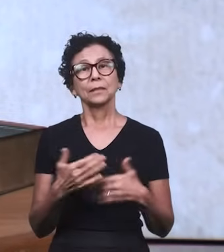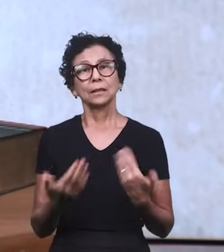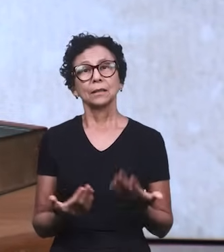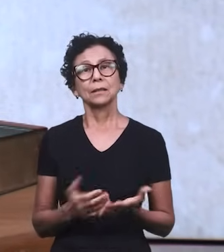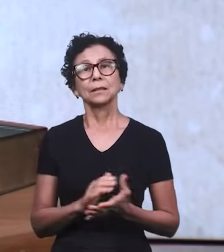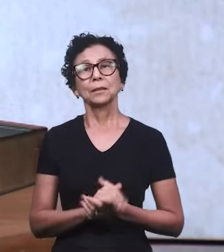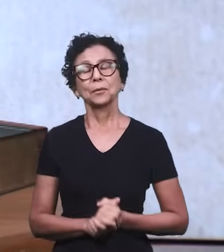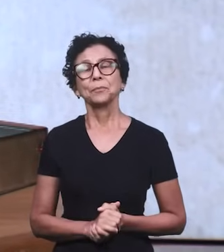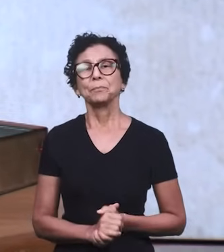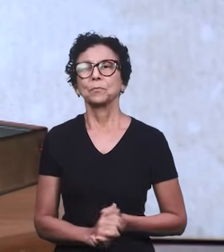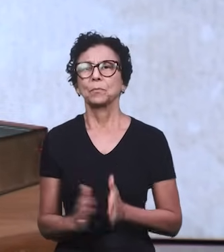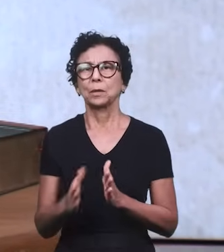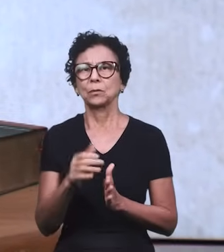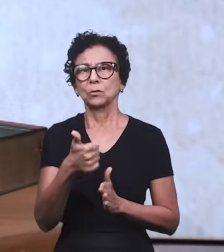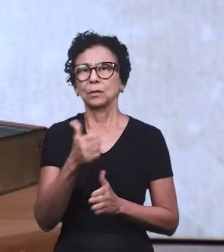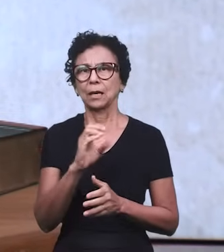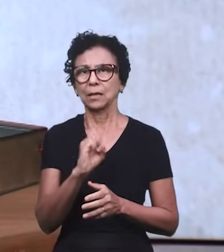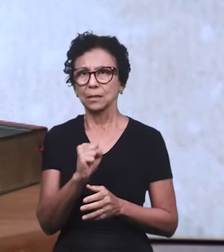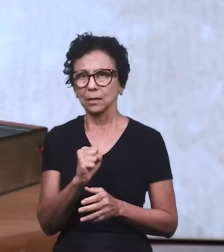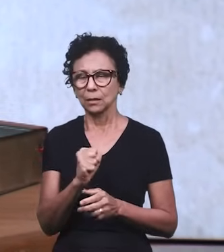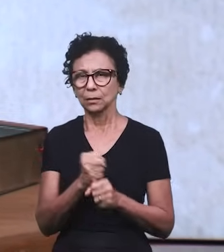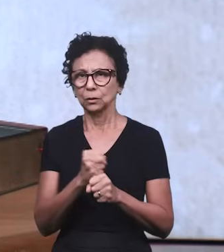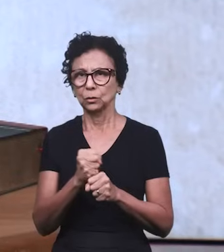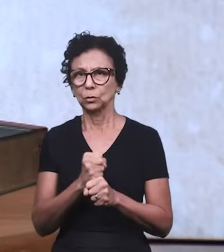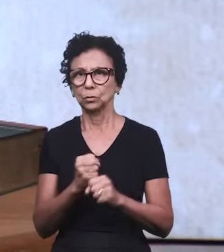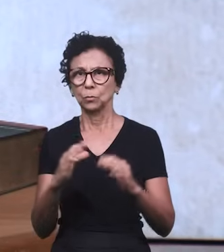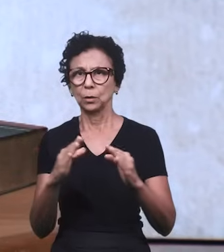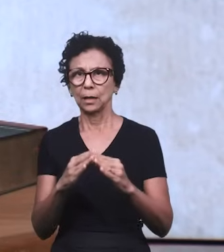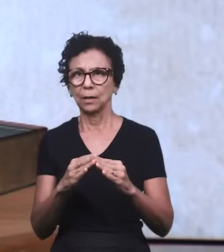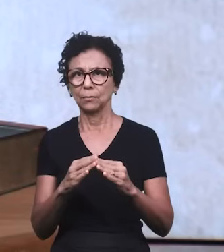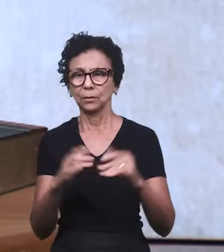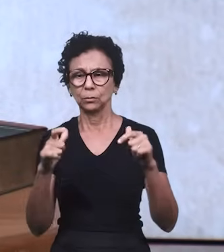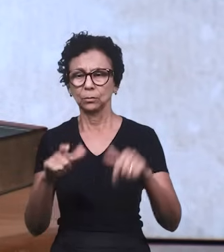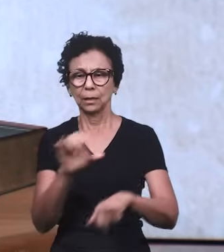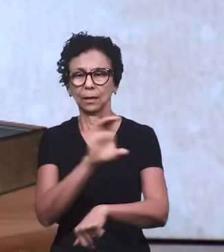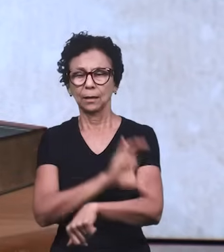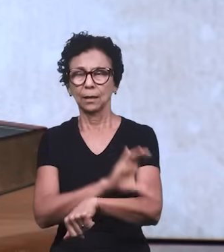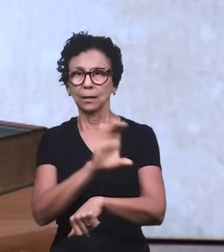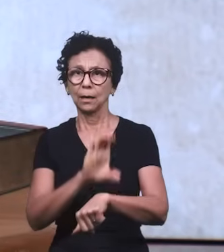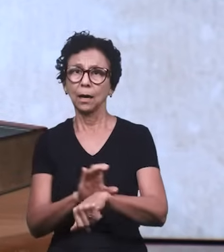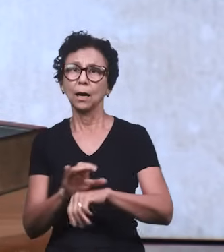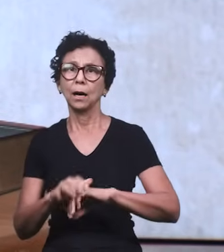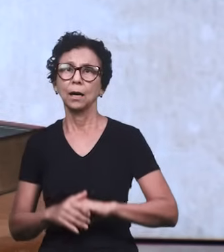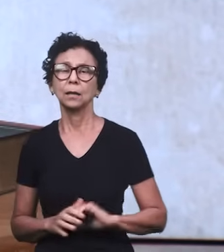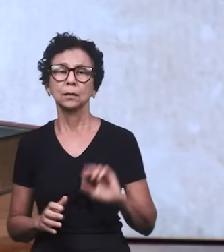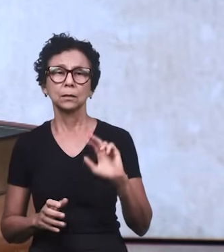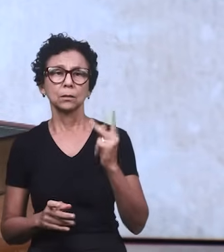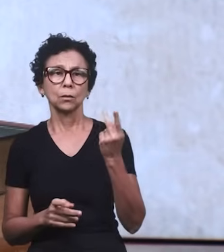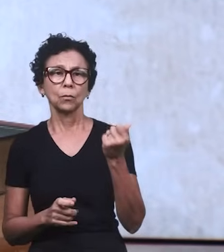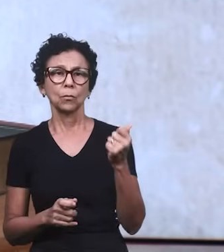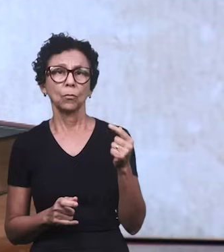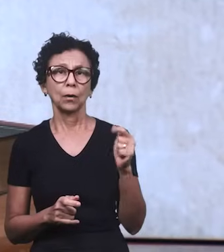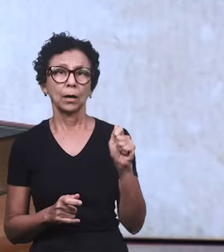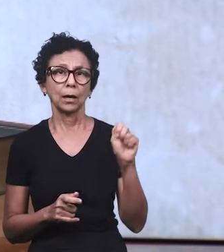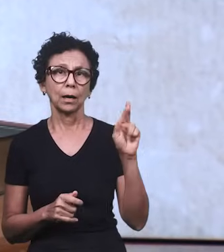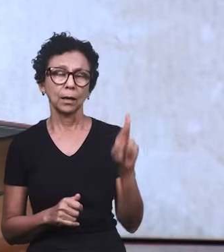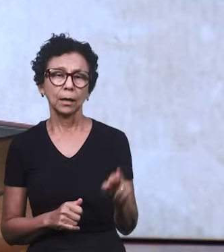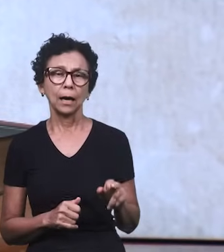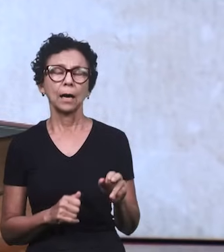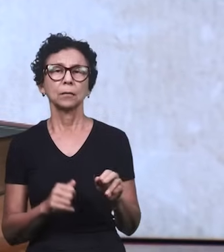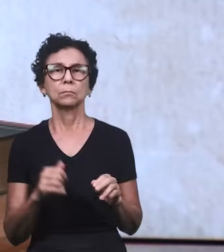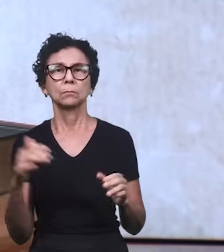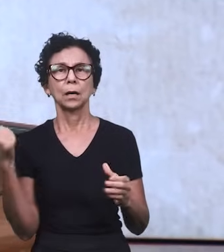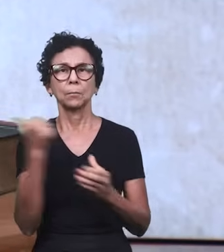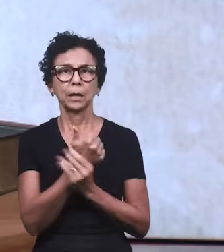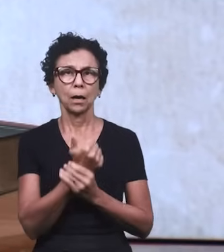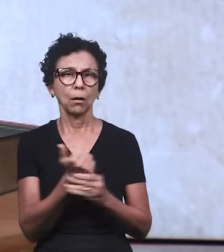habitara na terra de Canaã e ele entrou h e ela concebeu e vendo ela que